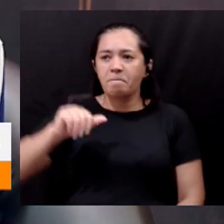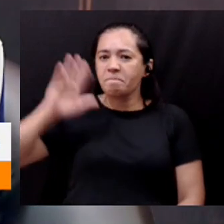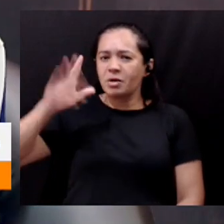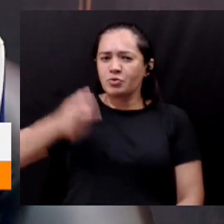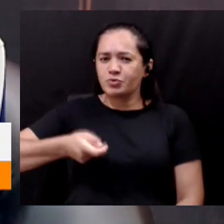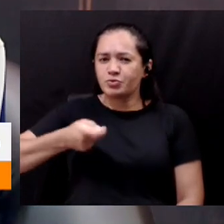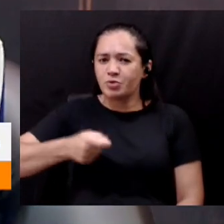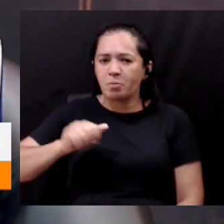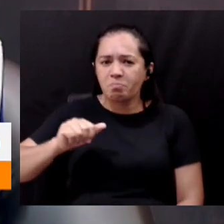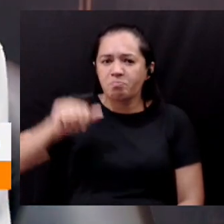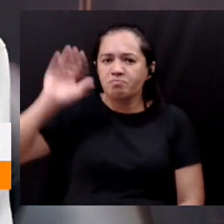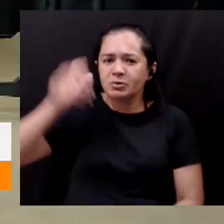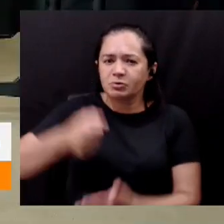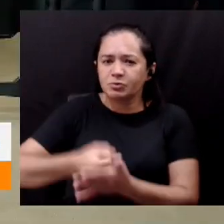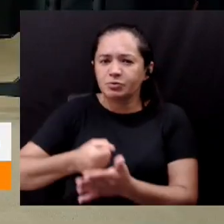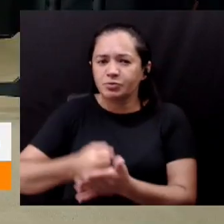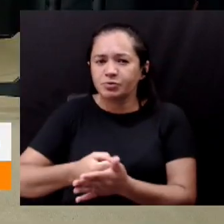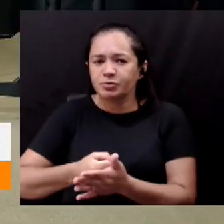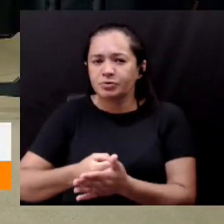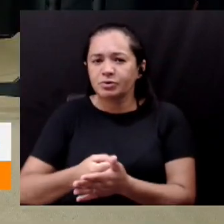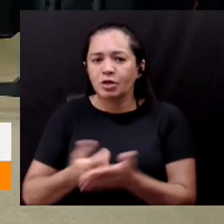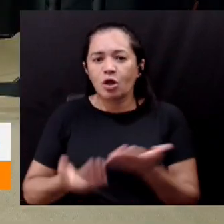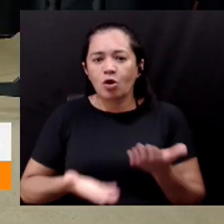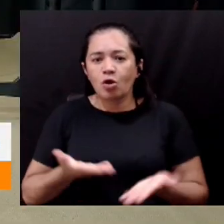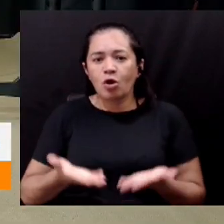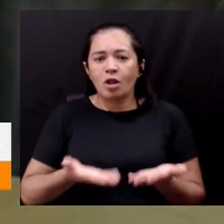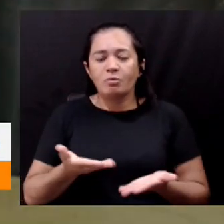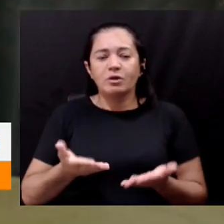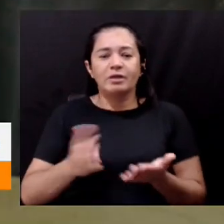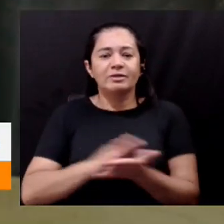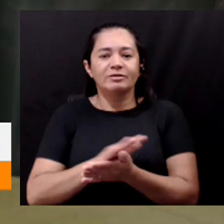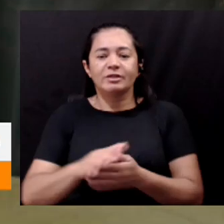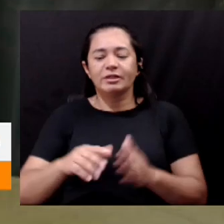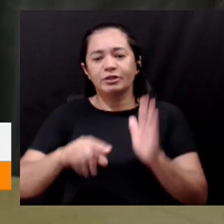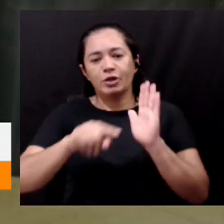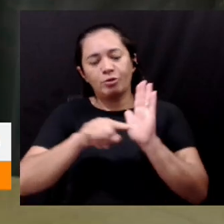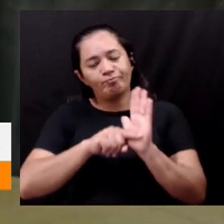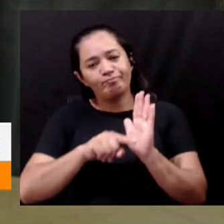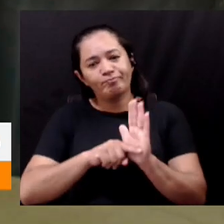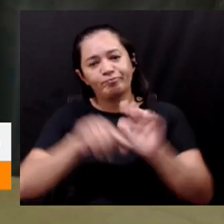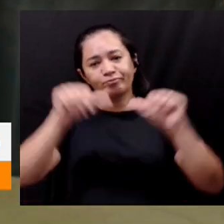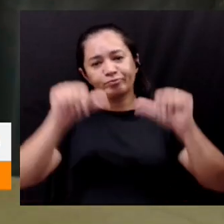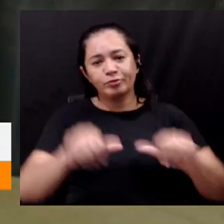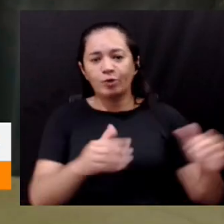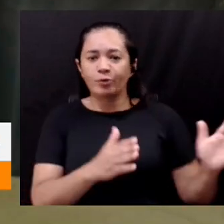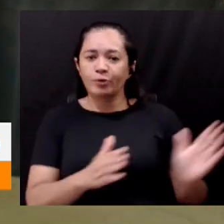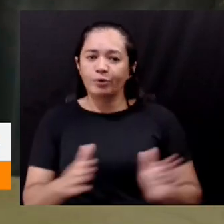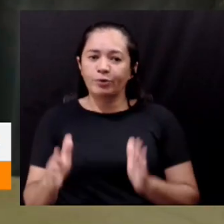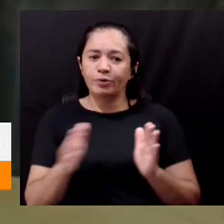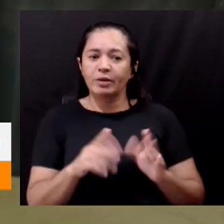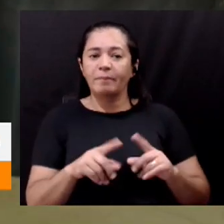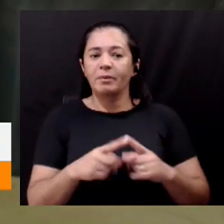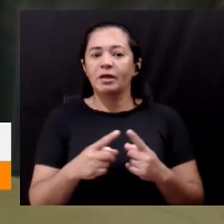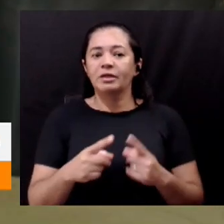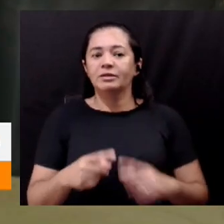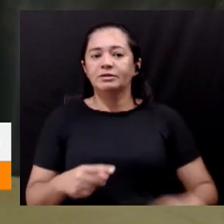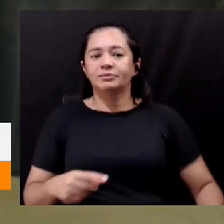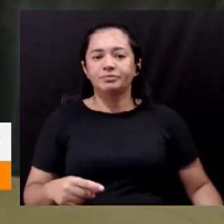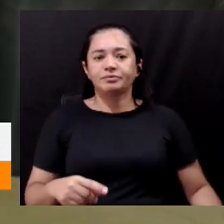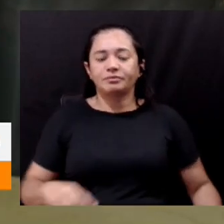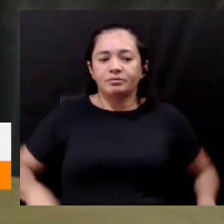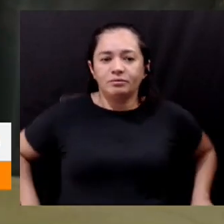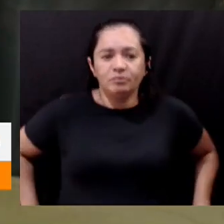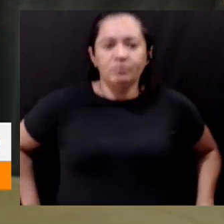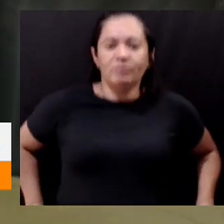menos colaboração, menos resultado. Exato. E quando a gente fala da questão do poder na liderança, a gente precisa lembrar que é uma pirâmide, né? Que acima